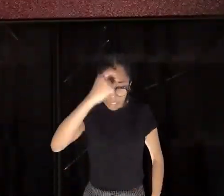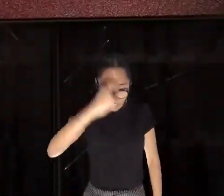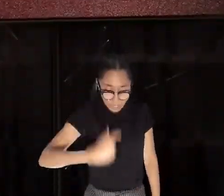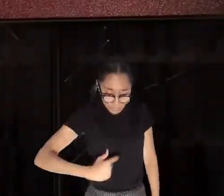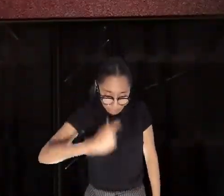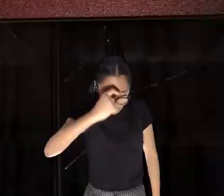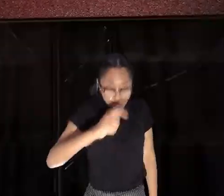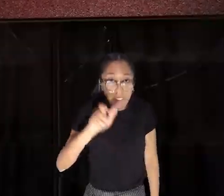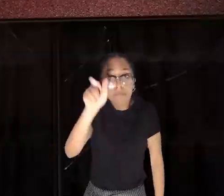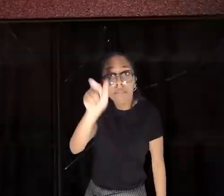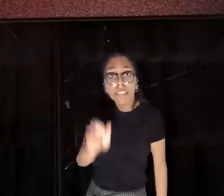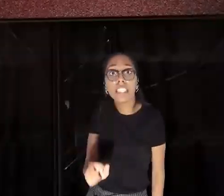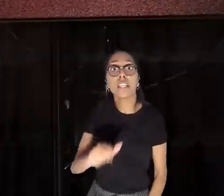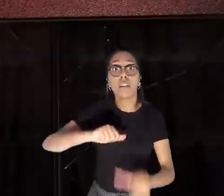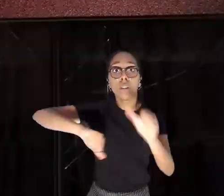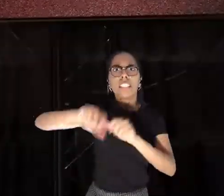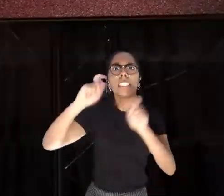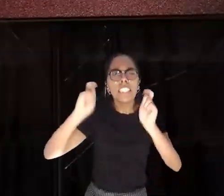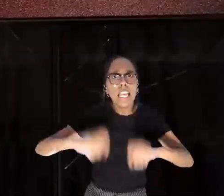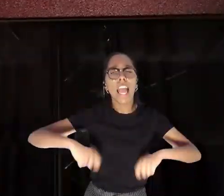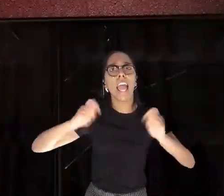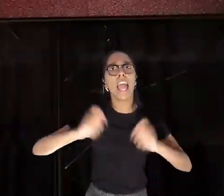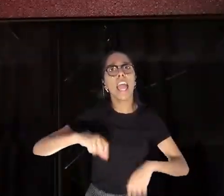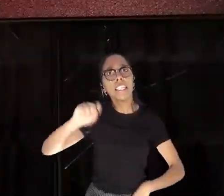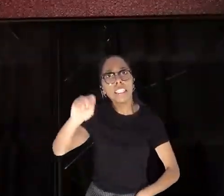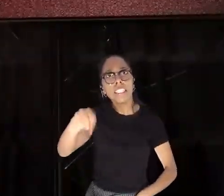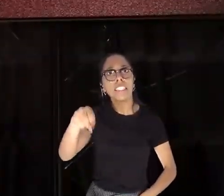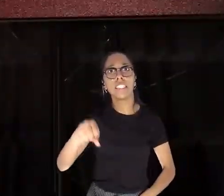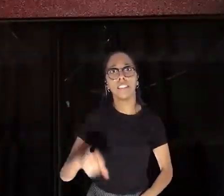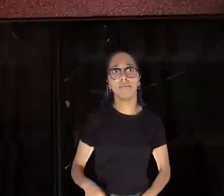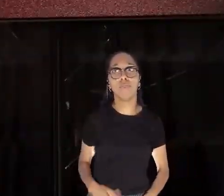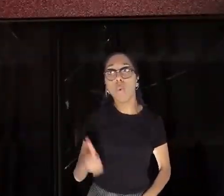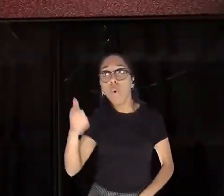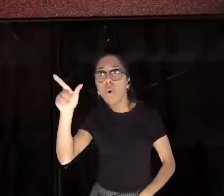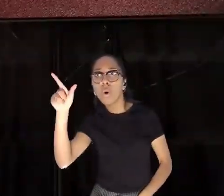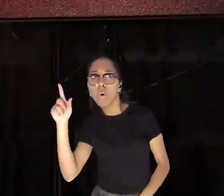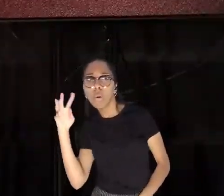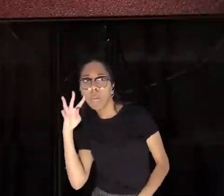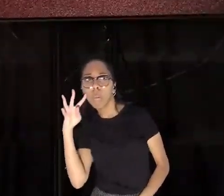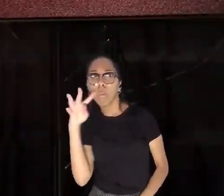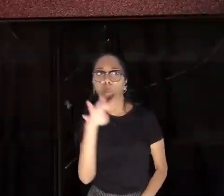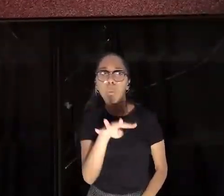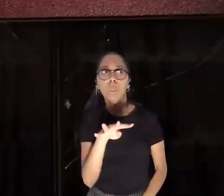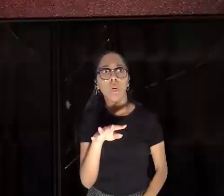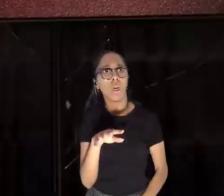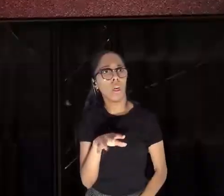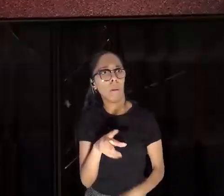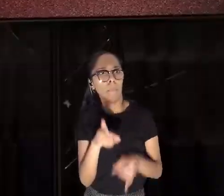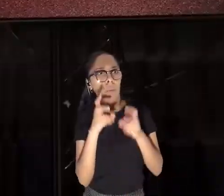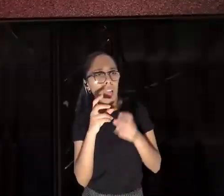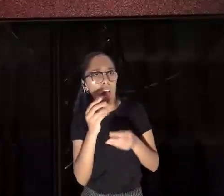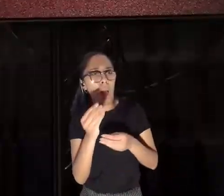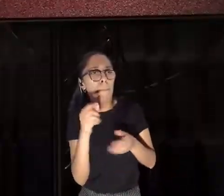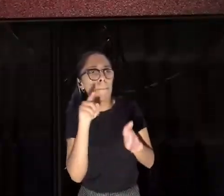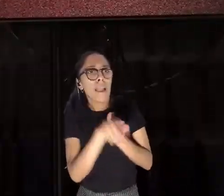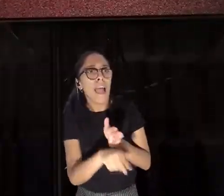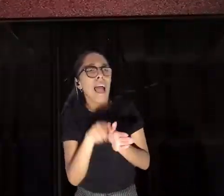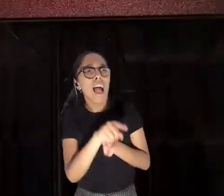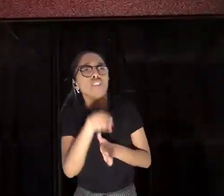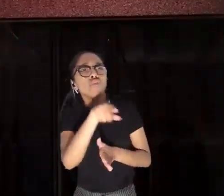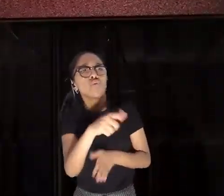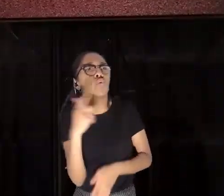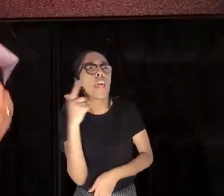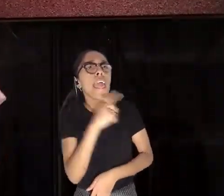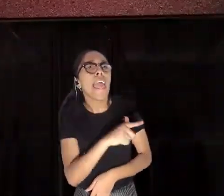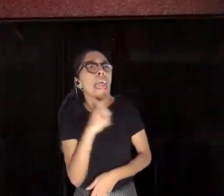forma incompreensível. As pessoas vão parar para estudar você, e elas vão dizer: como é que ele conseguiu? Como é que ela conseguiu? E